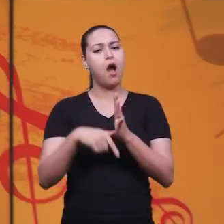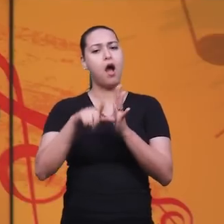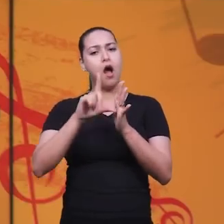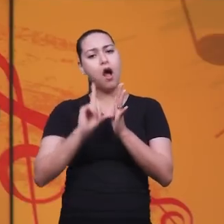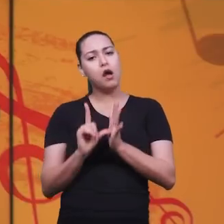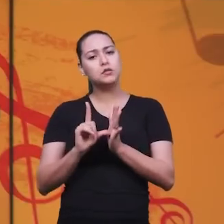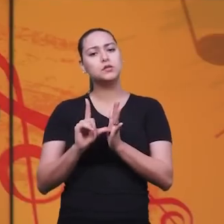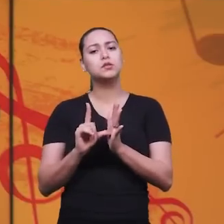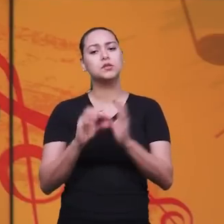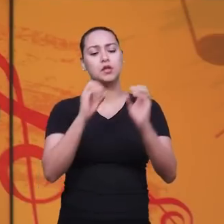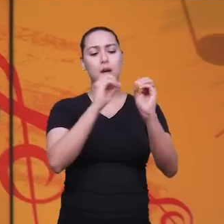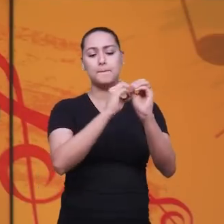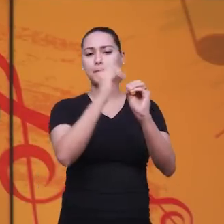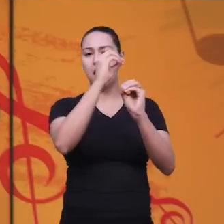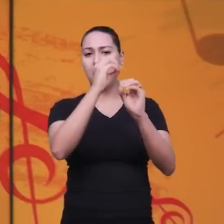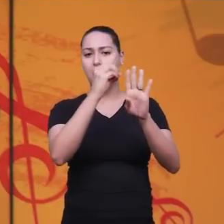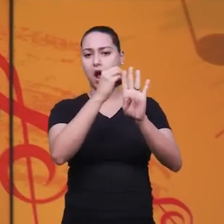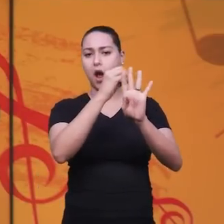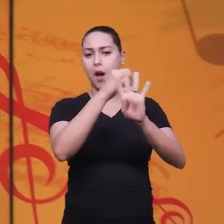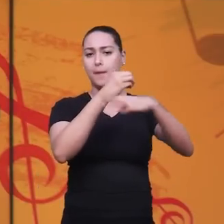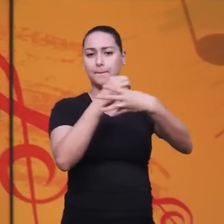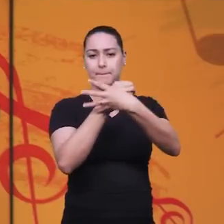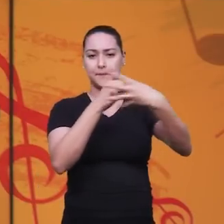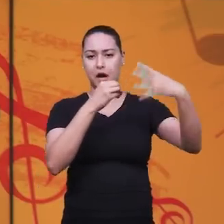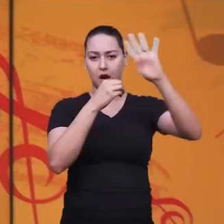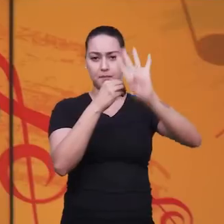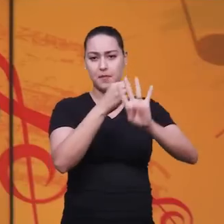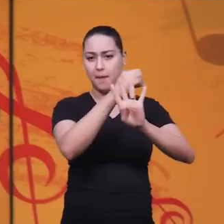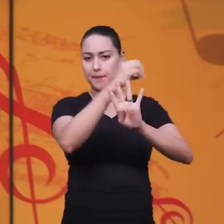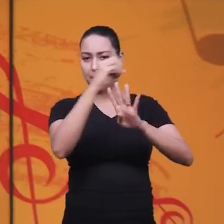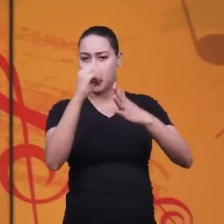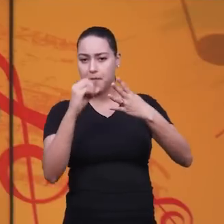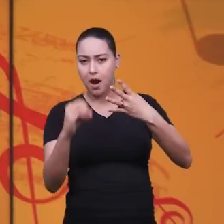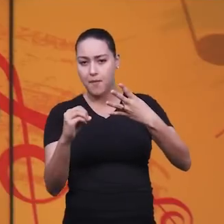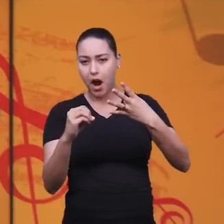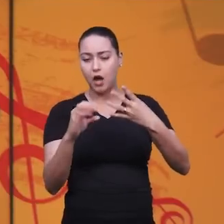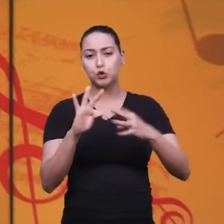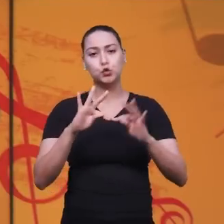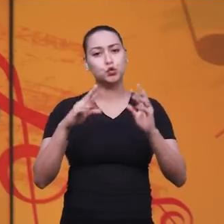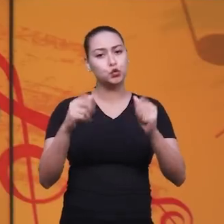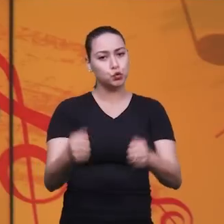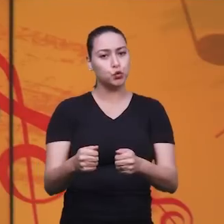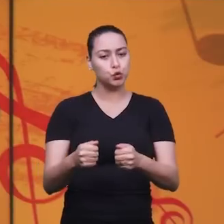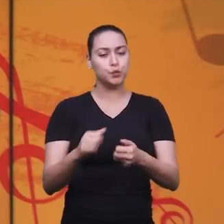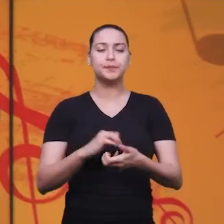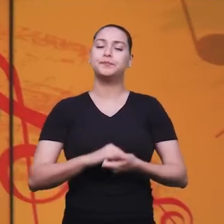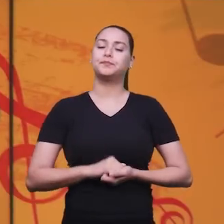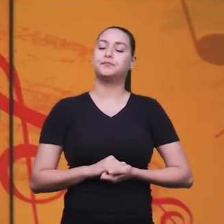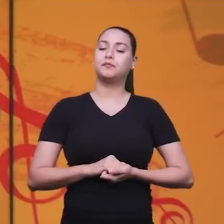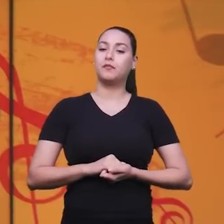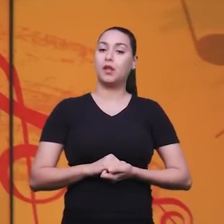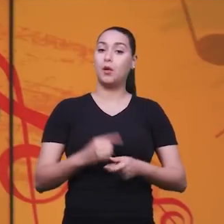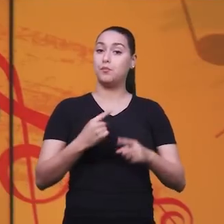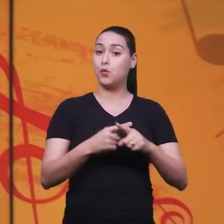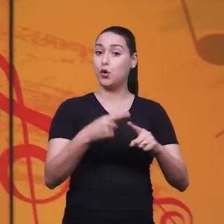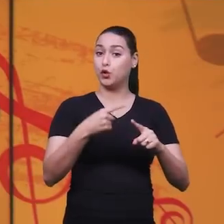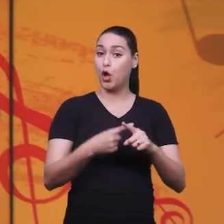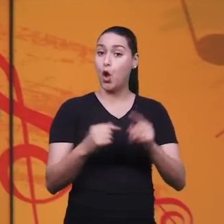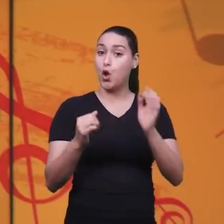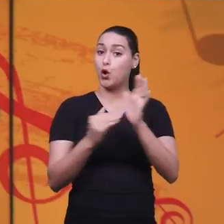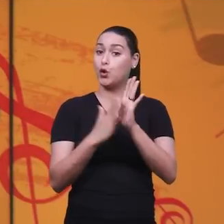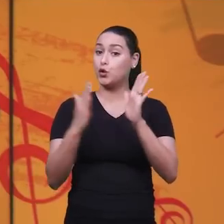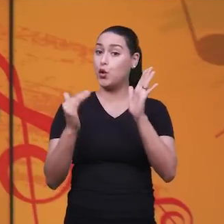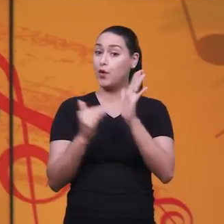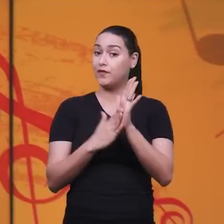notinhas primeiro, que nós apresentamos no slide anterior, a posição de cada nota, porque